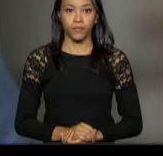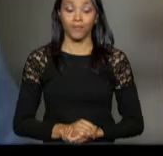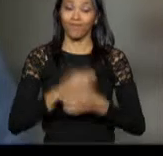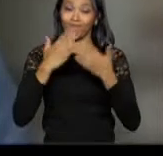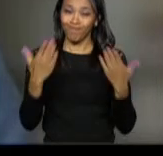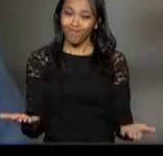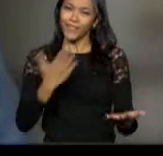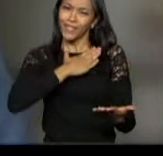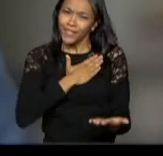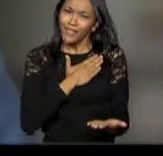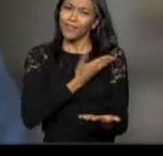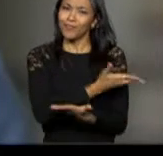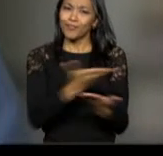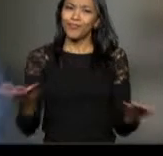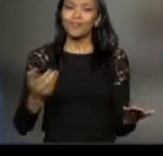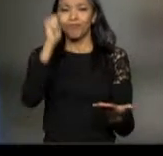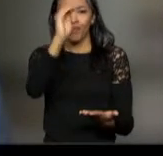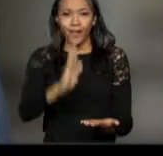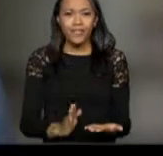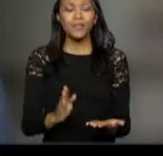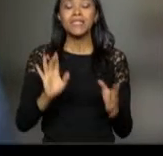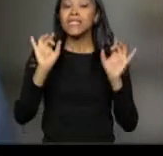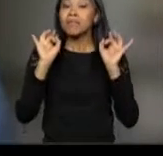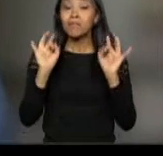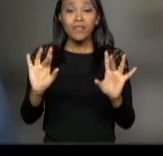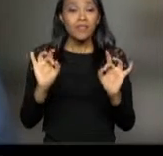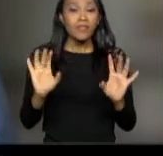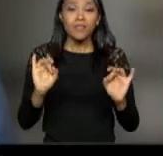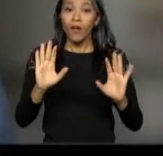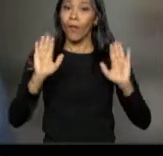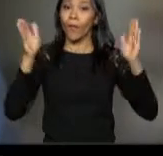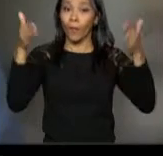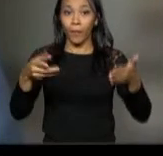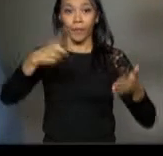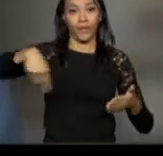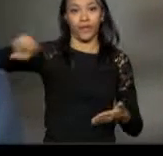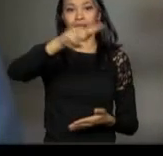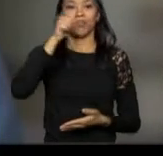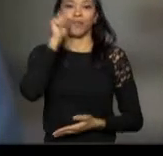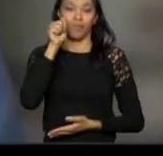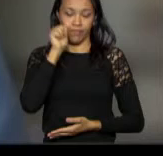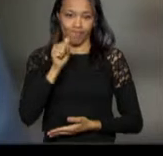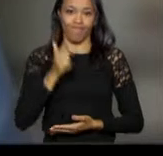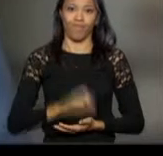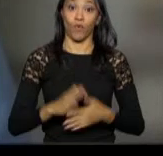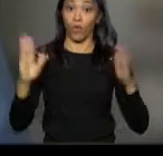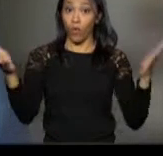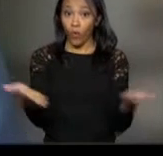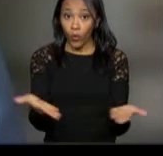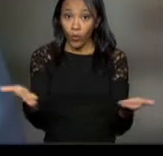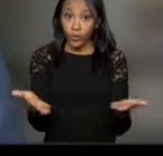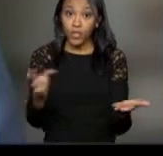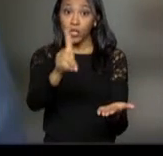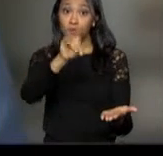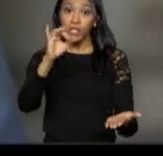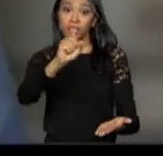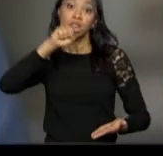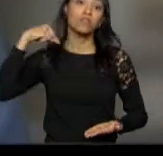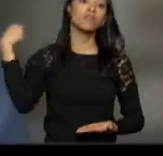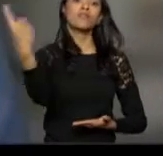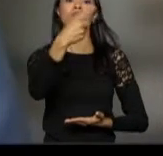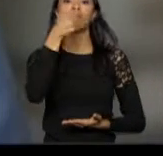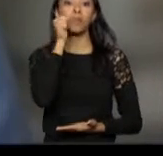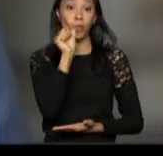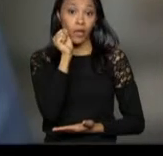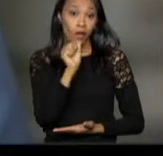Meus queridos brasileiros e, muito especialmente, minhas queridas brasileiras. Hoje, Dia Internacional da